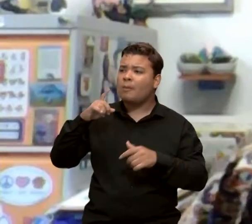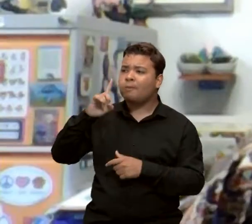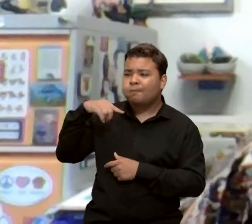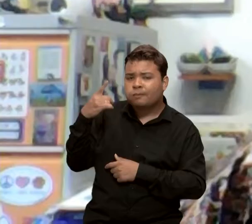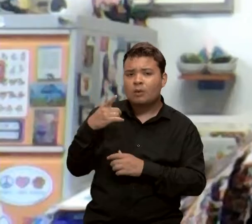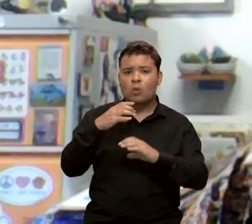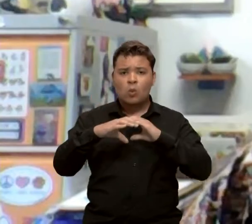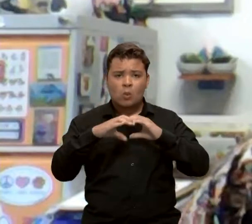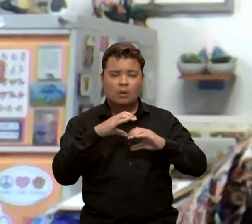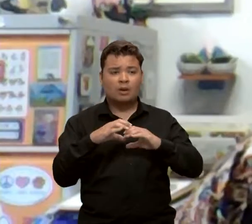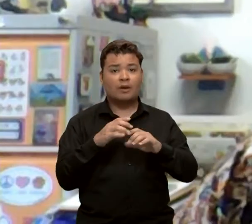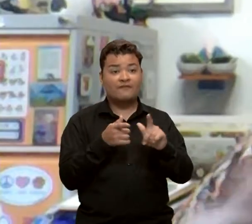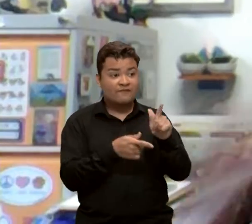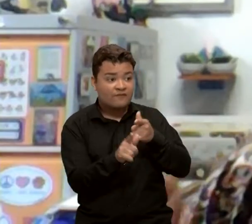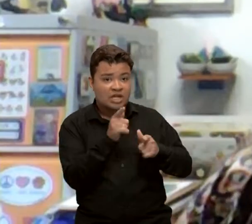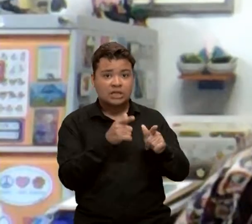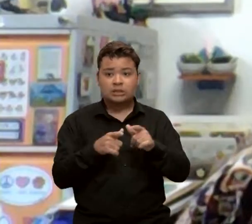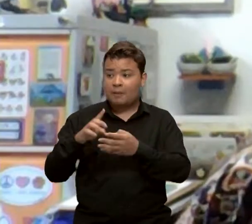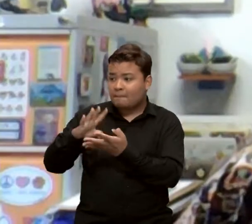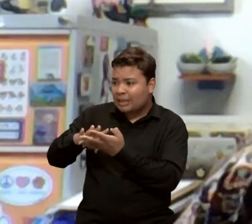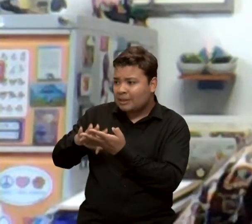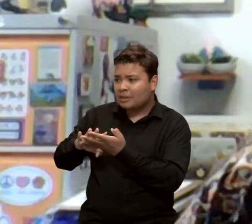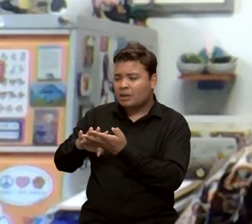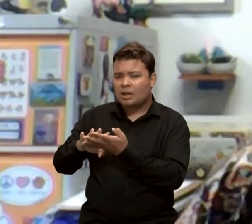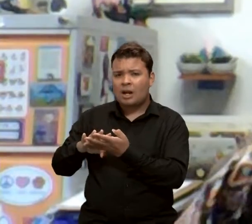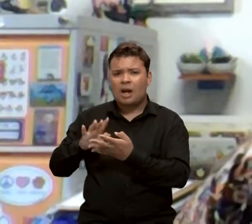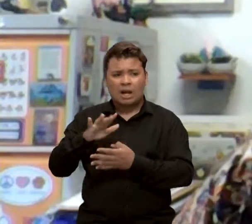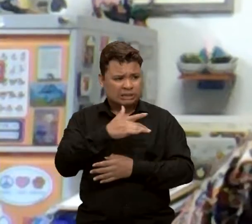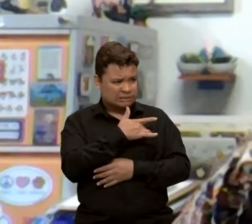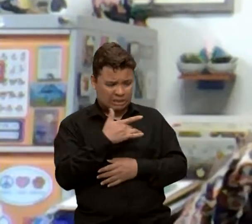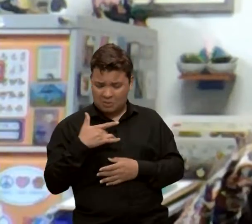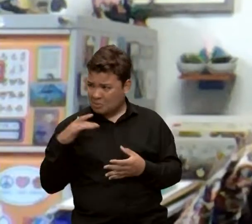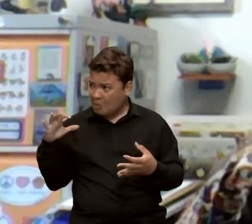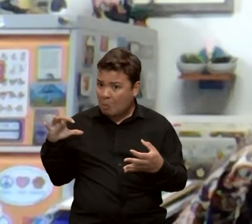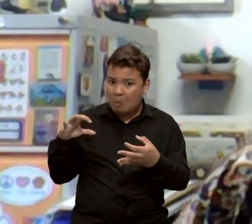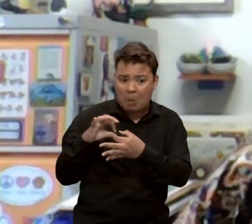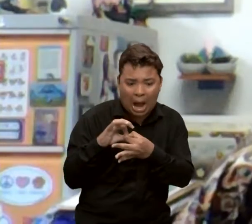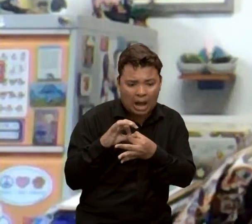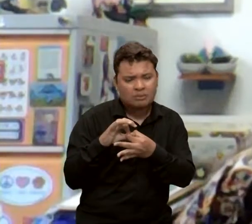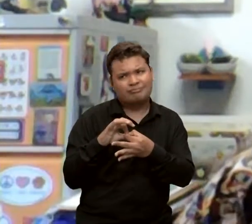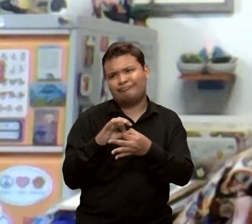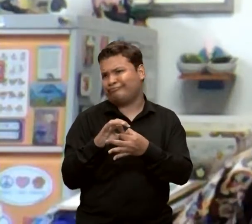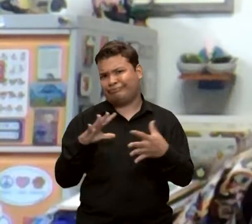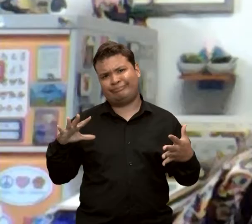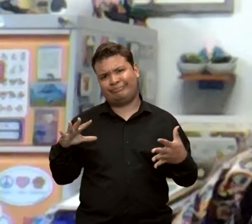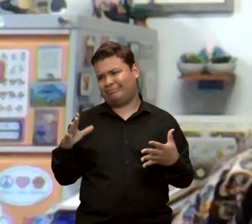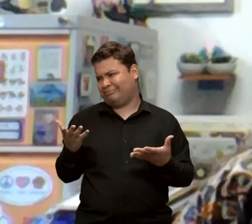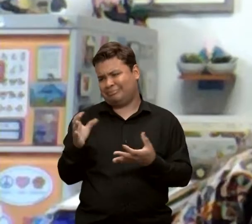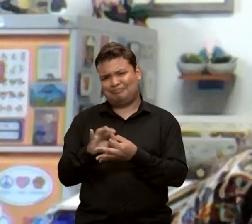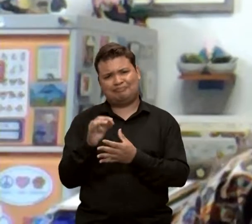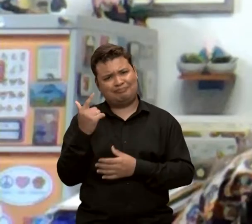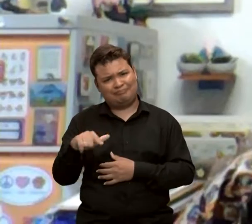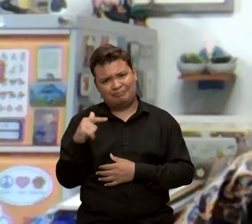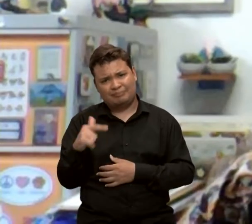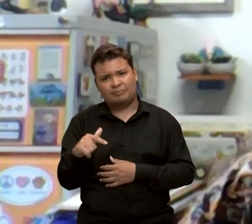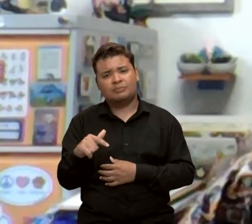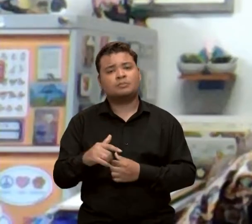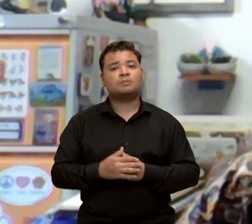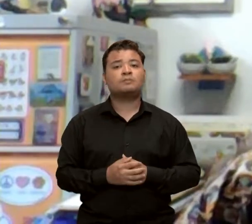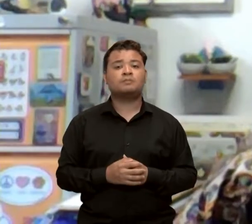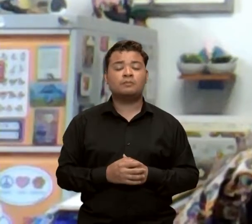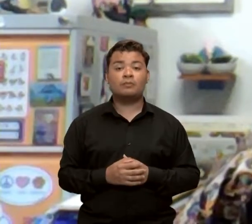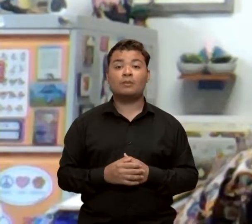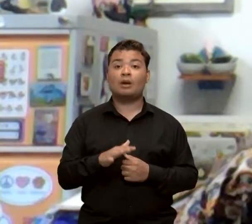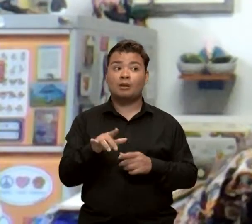da matemática, que são áreas que não têm nenhuma relação com a área de saúde diretamente, e a dificuldade de acessar com essas